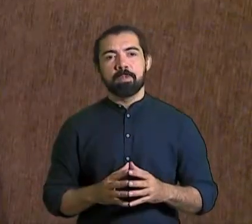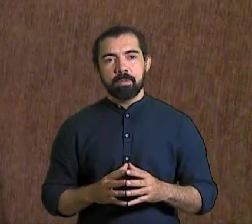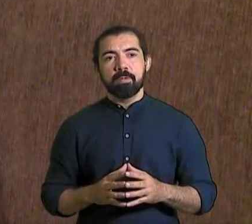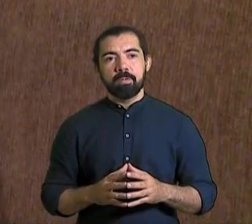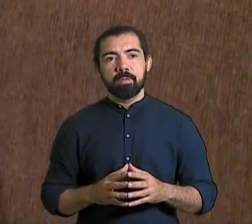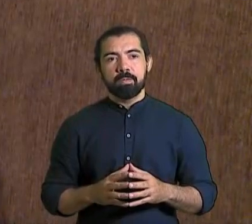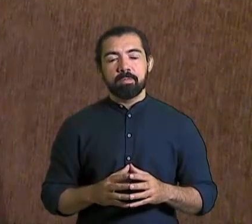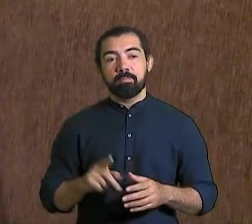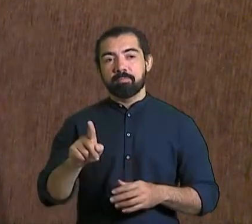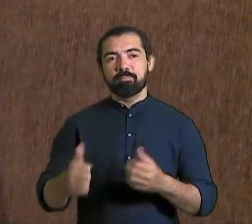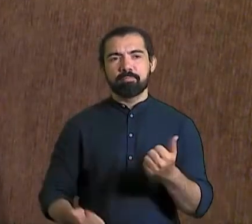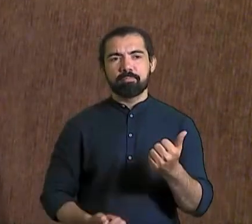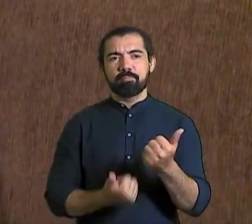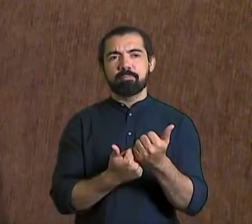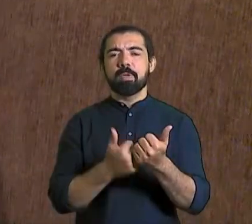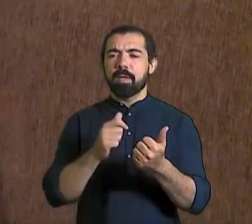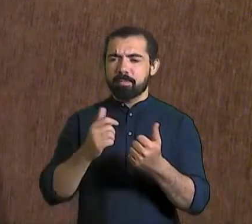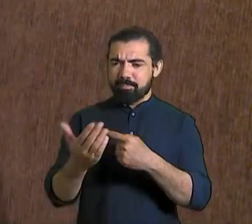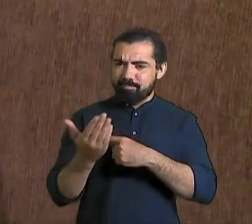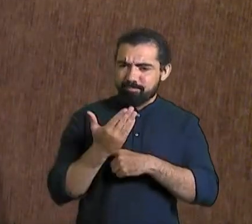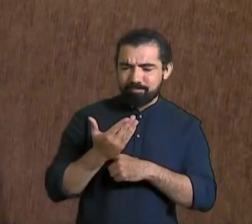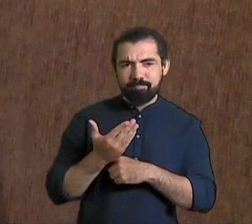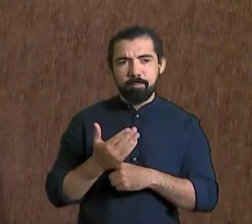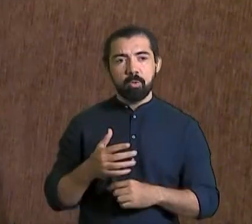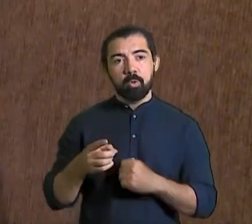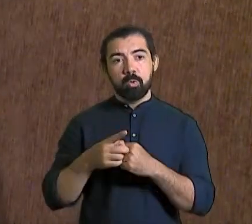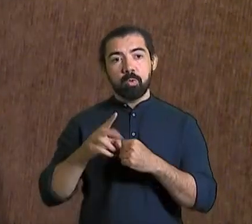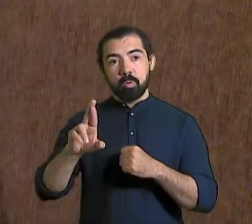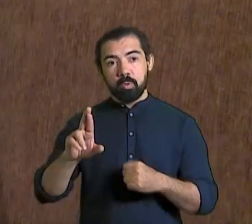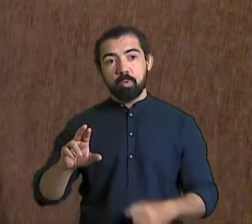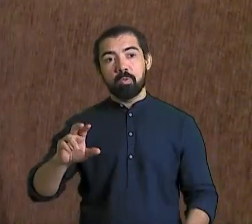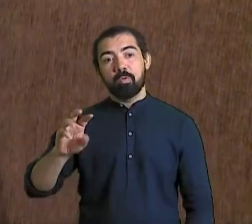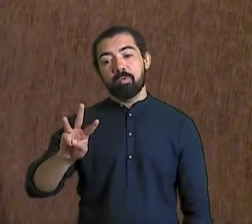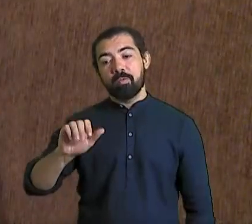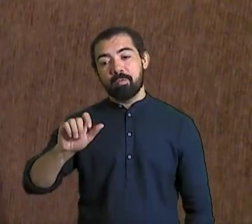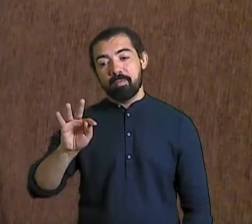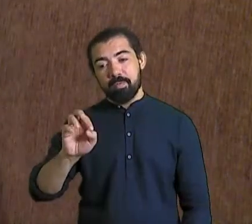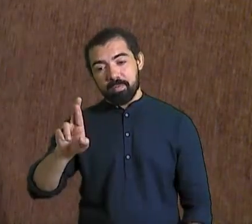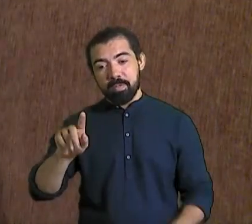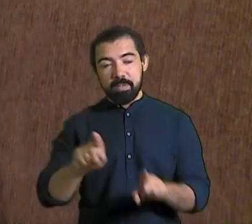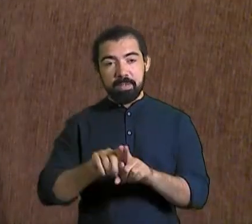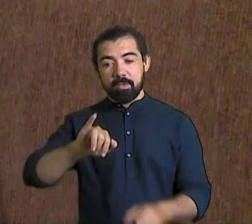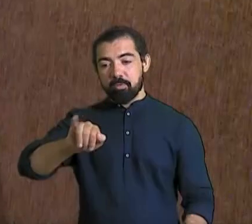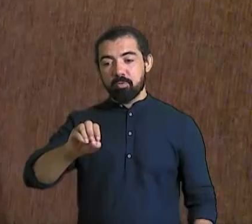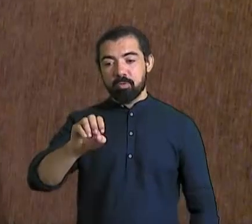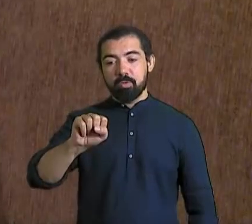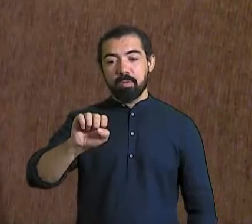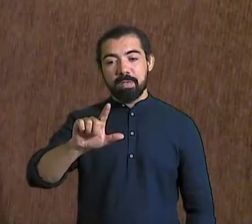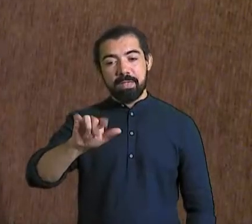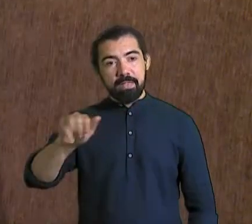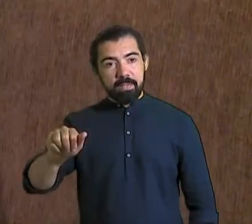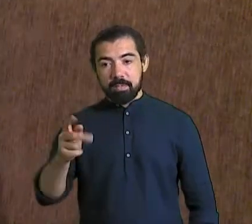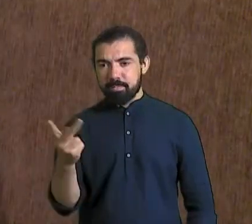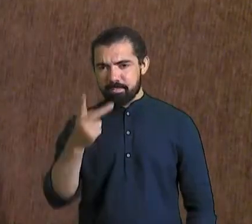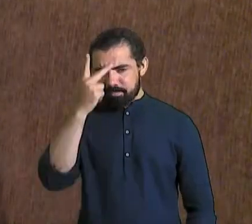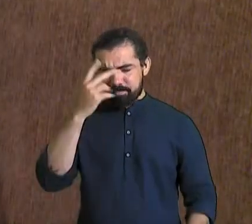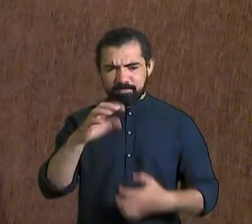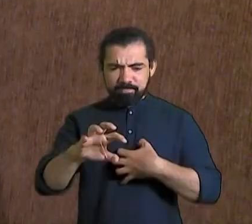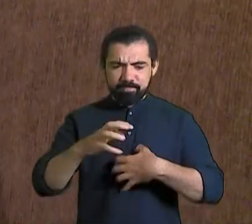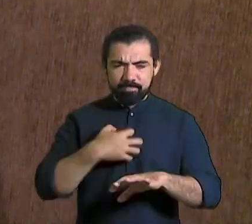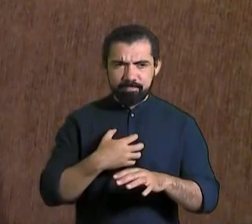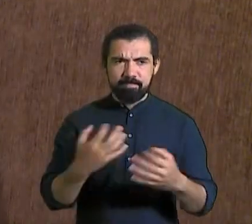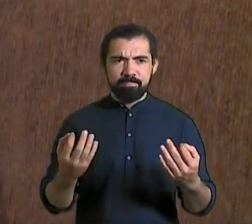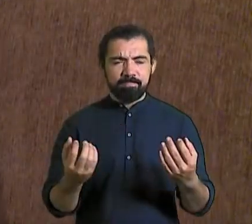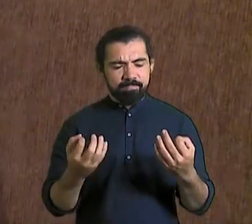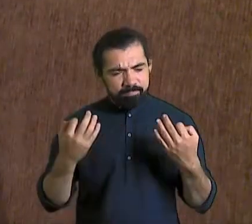o apoio, a ajuda do Dr. Valdo e da Dona Josélia. Foram pessoas assim, extremamente sensíveis à